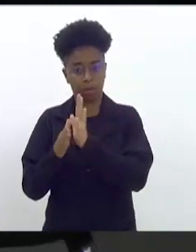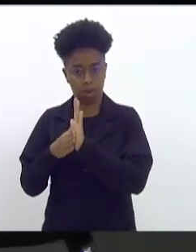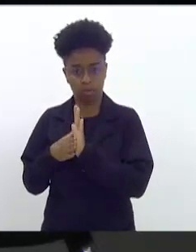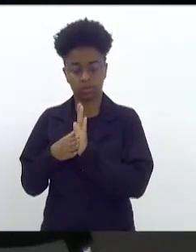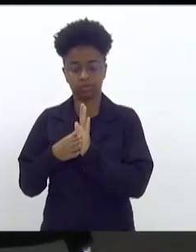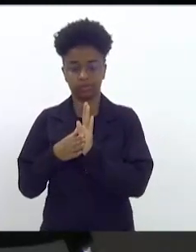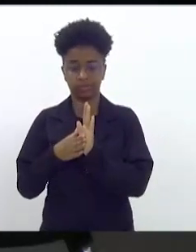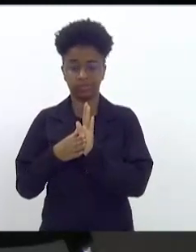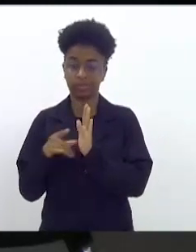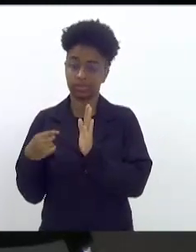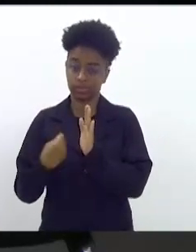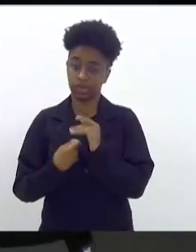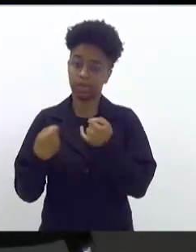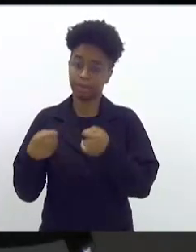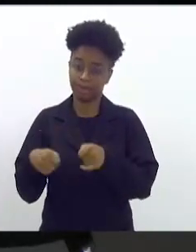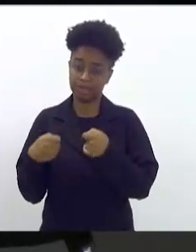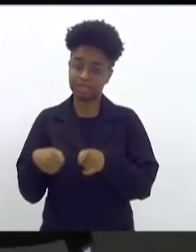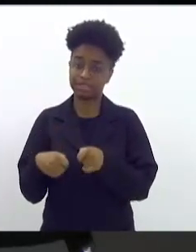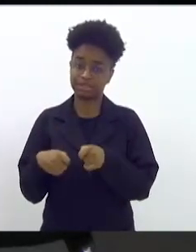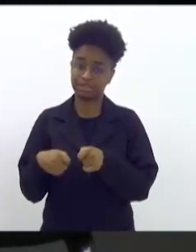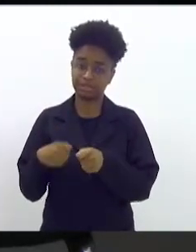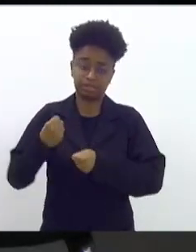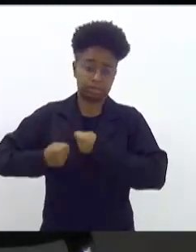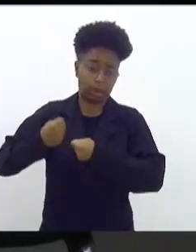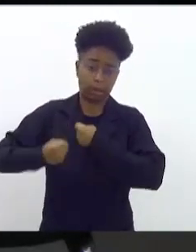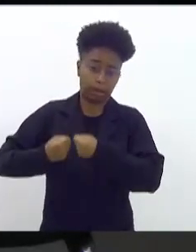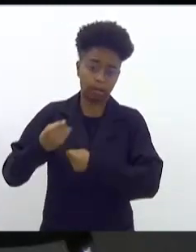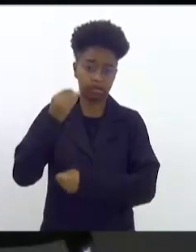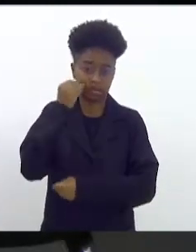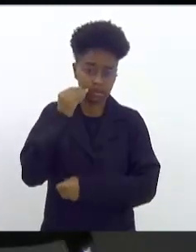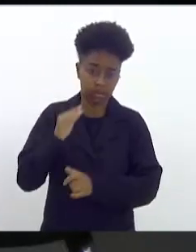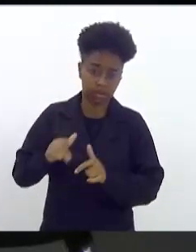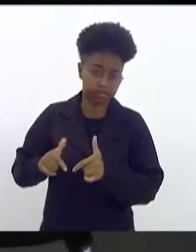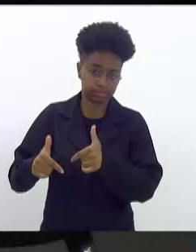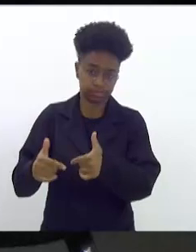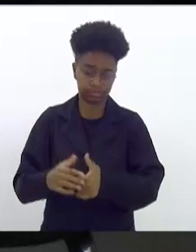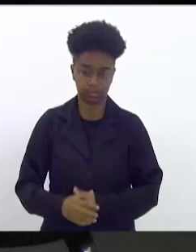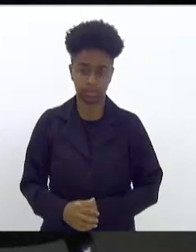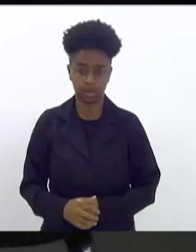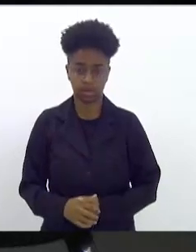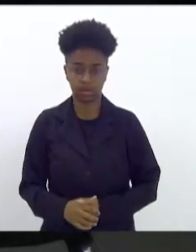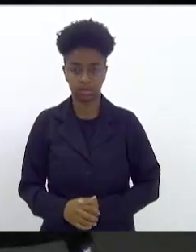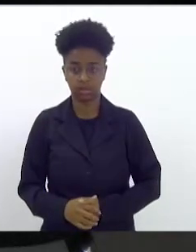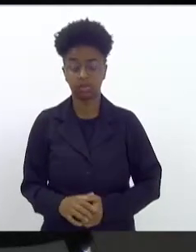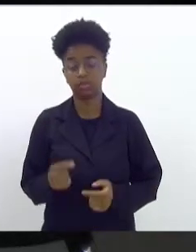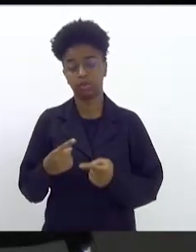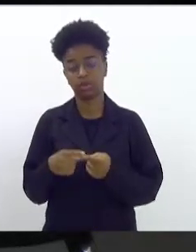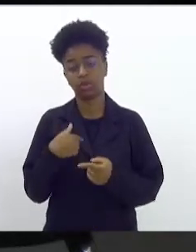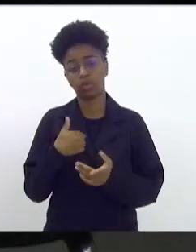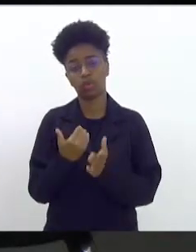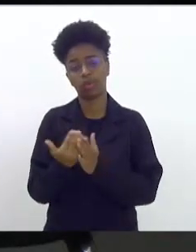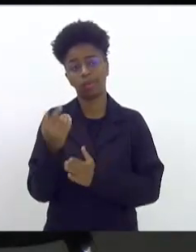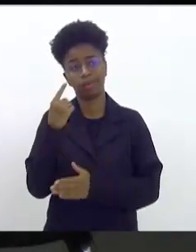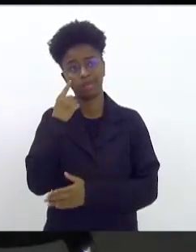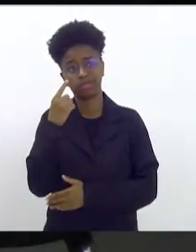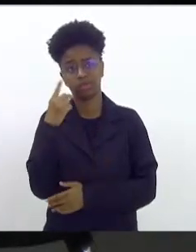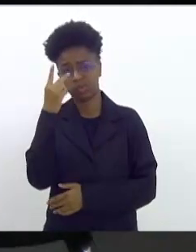nós vamos ter que fazer maratona de oitiva. Quando você começou aqui em pensar de 2